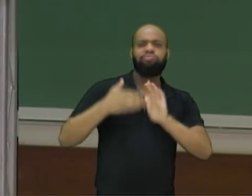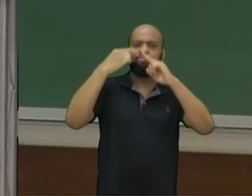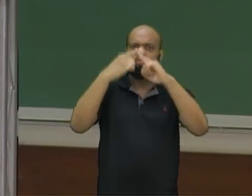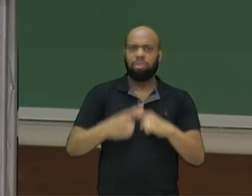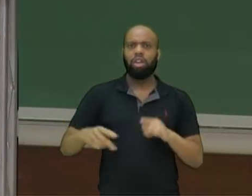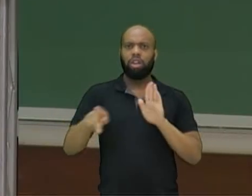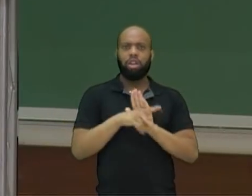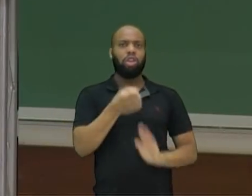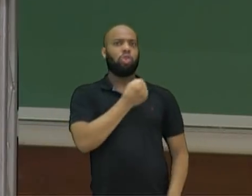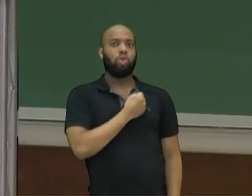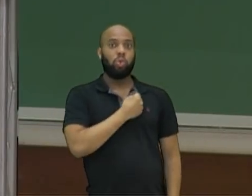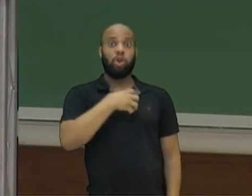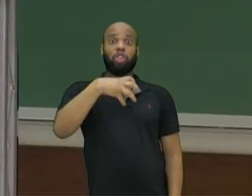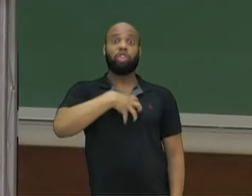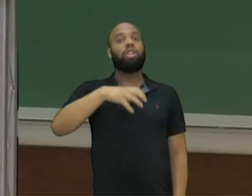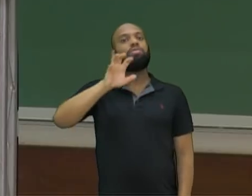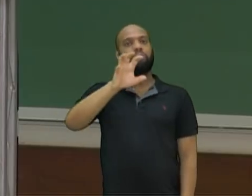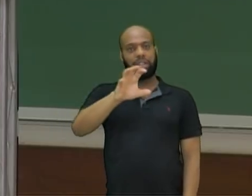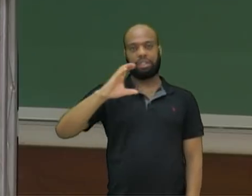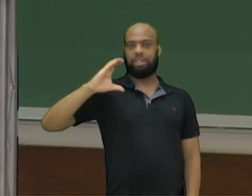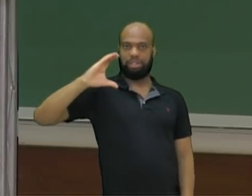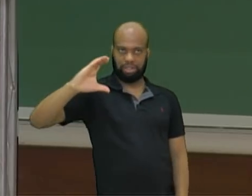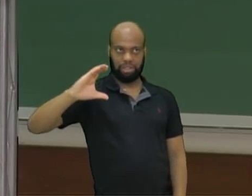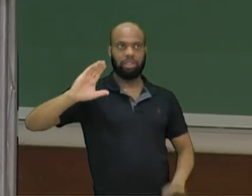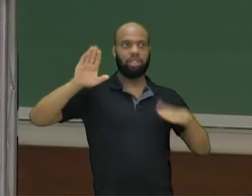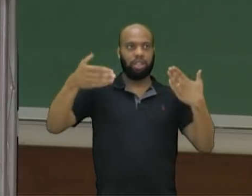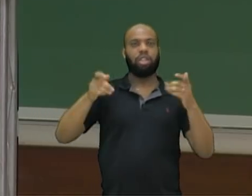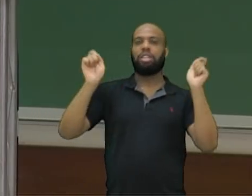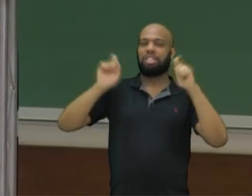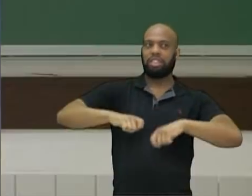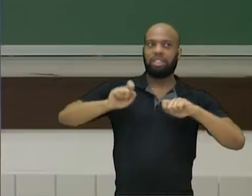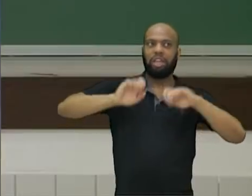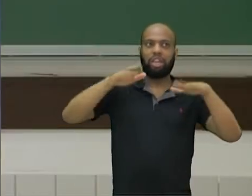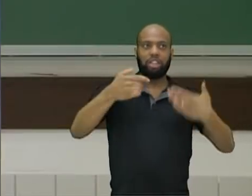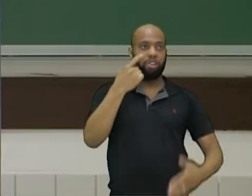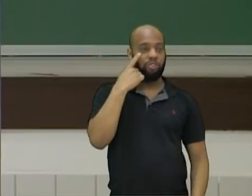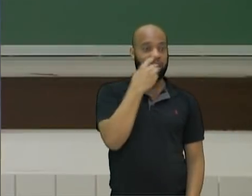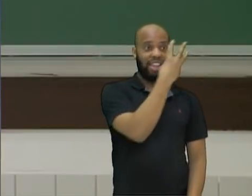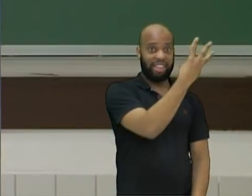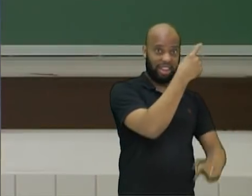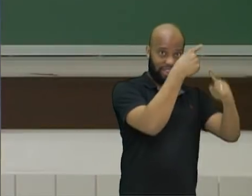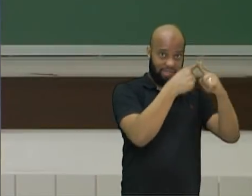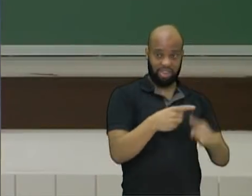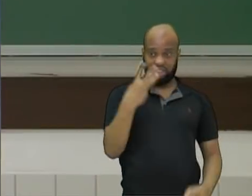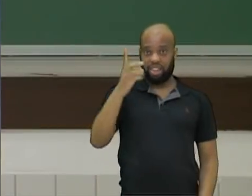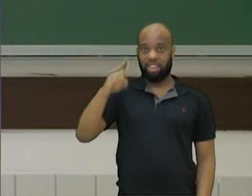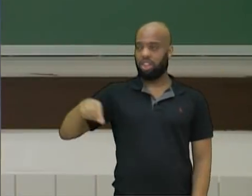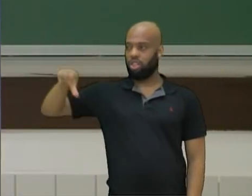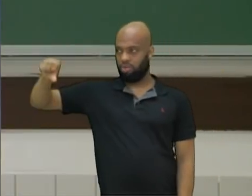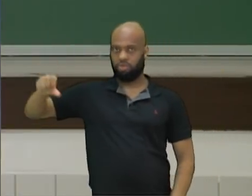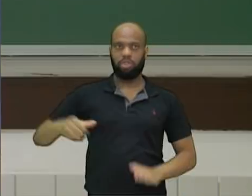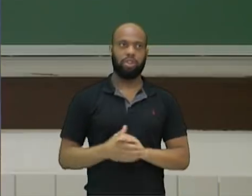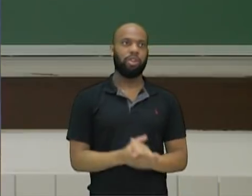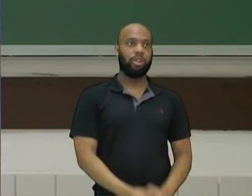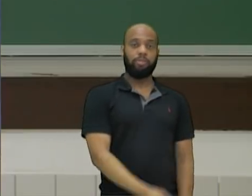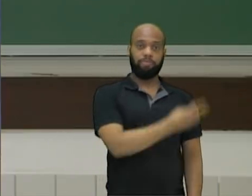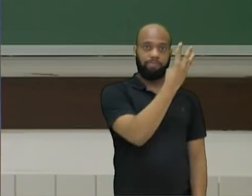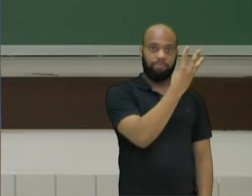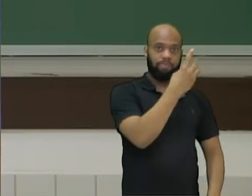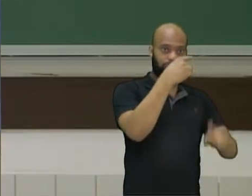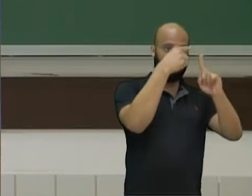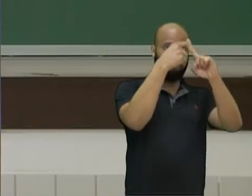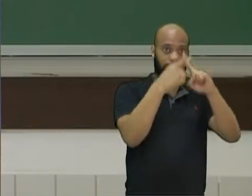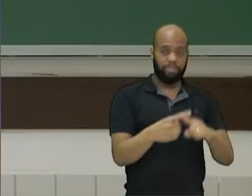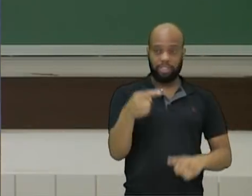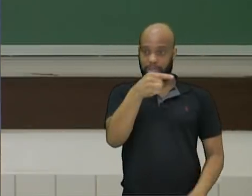multiplicação de números que são complexos. Então, 3 vezes 3, 9. 3 vezes